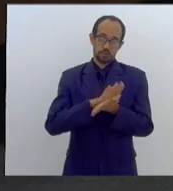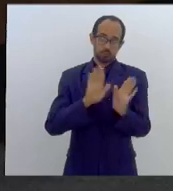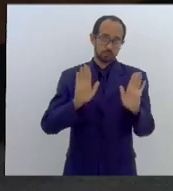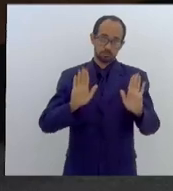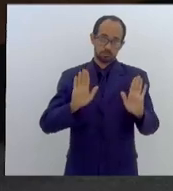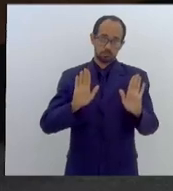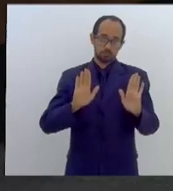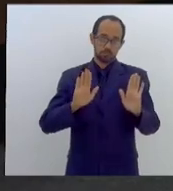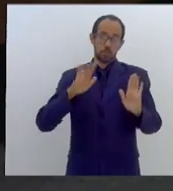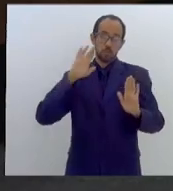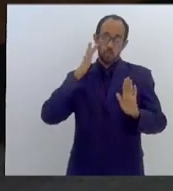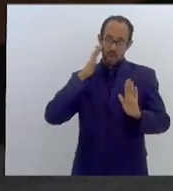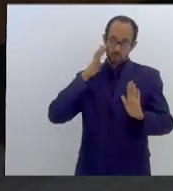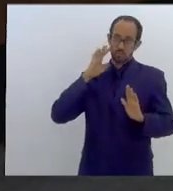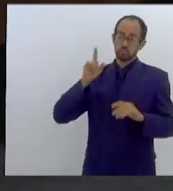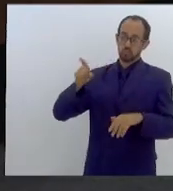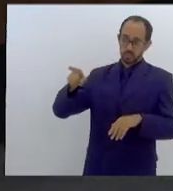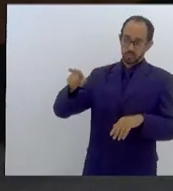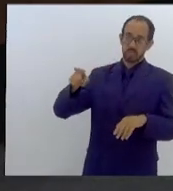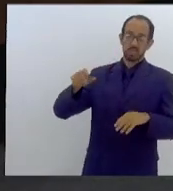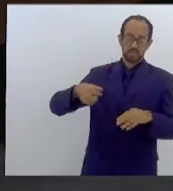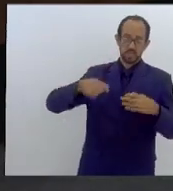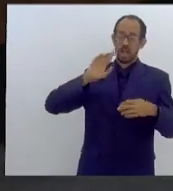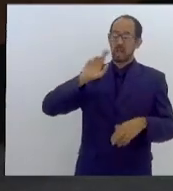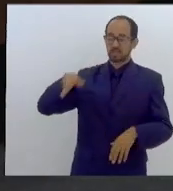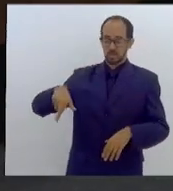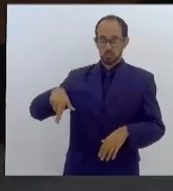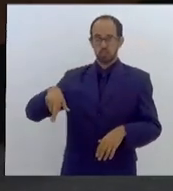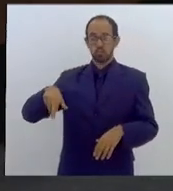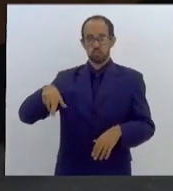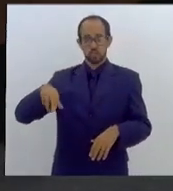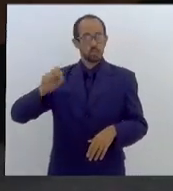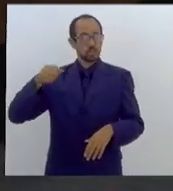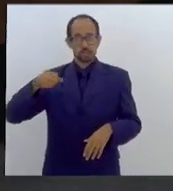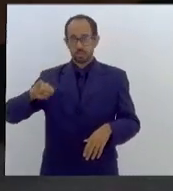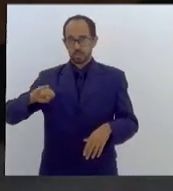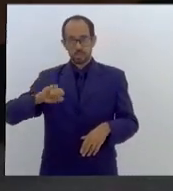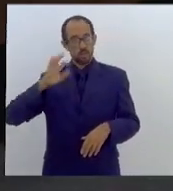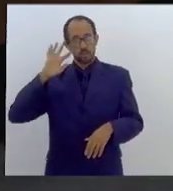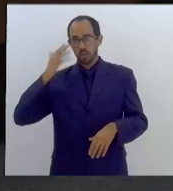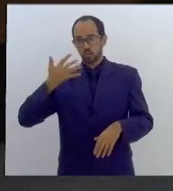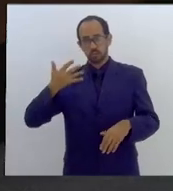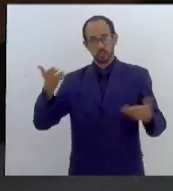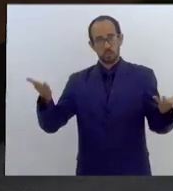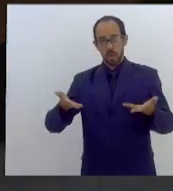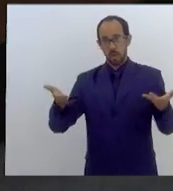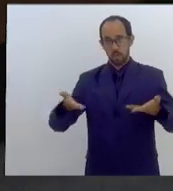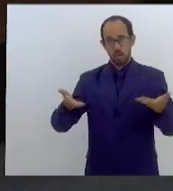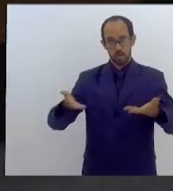Eu acho que Vossa Excelência tem razão. Se isso não for resolvido já,